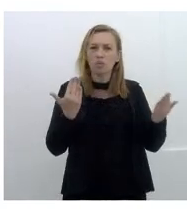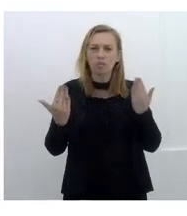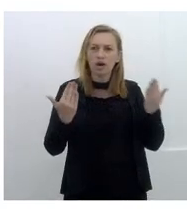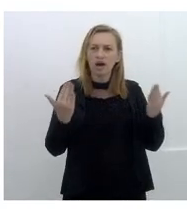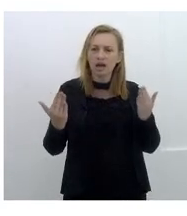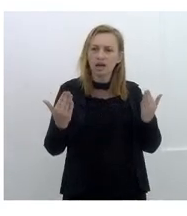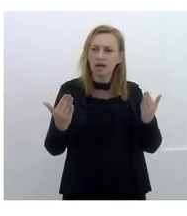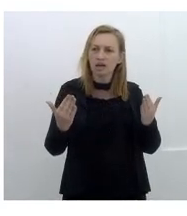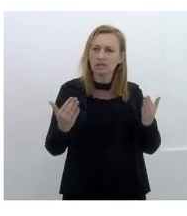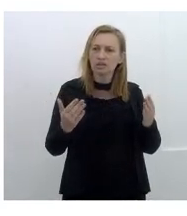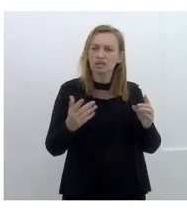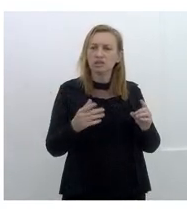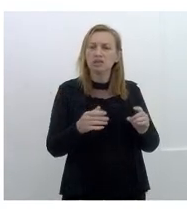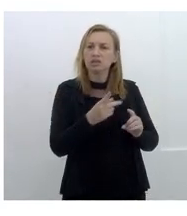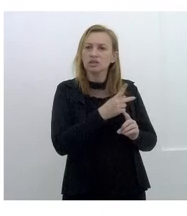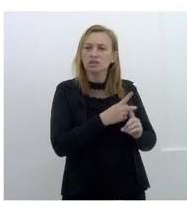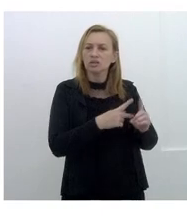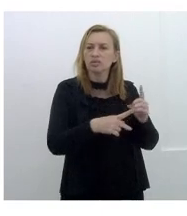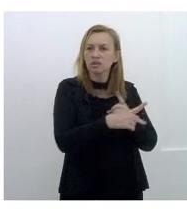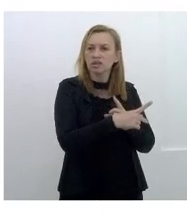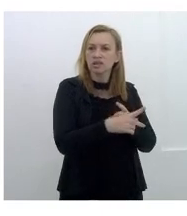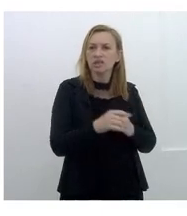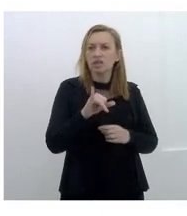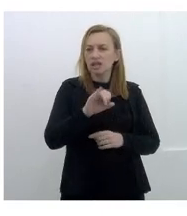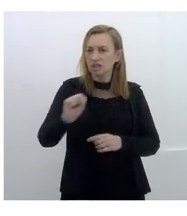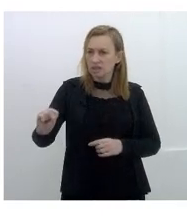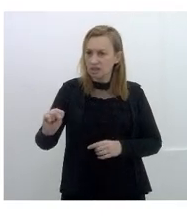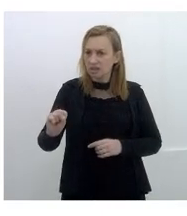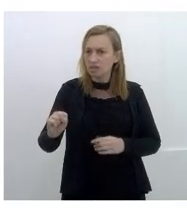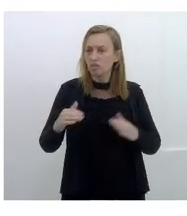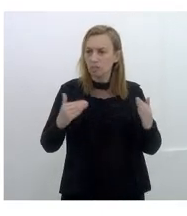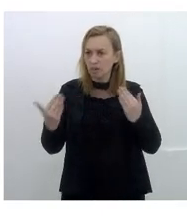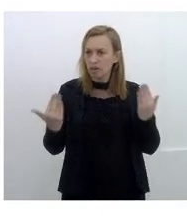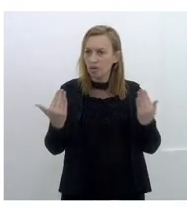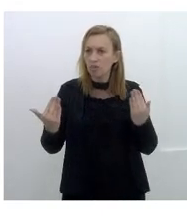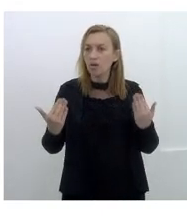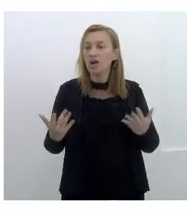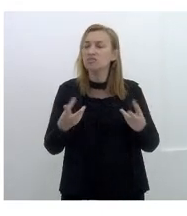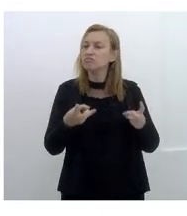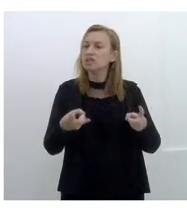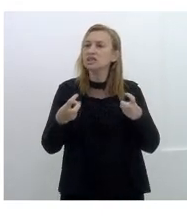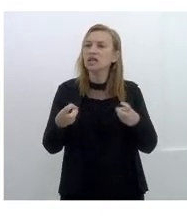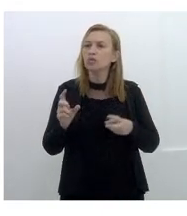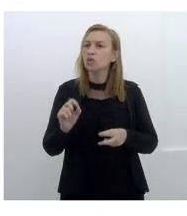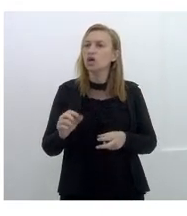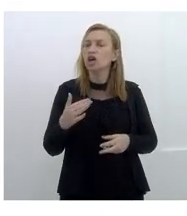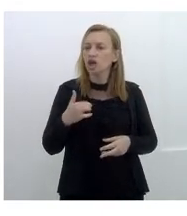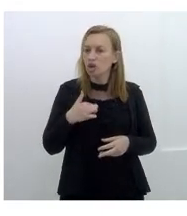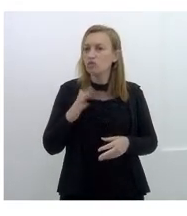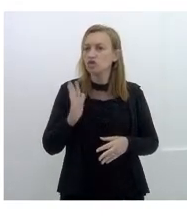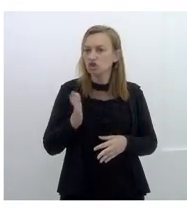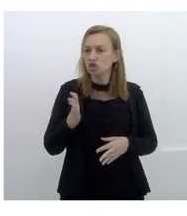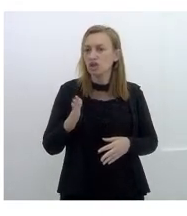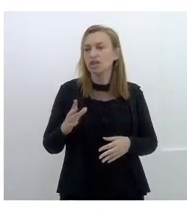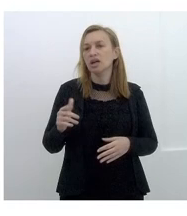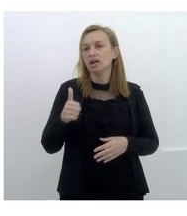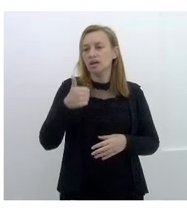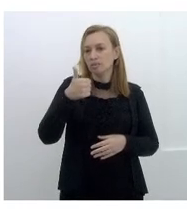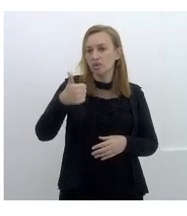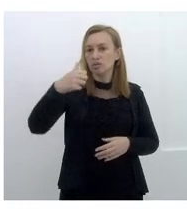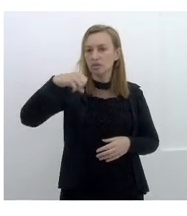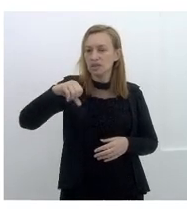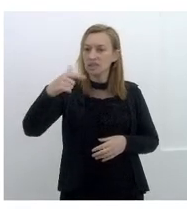regimes próprios de previdência com INSS o Ou seja a gente percebe Eu que já conheço desde